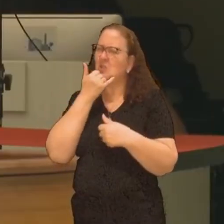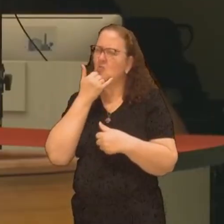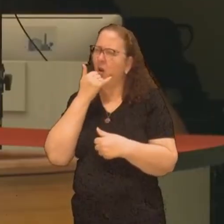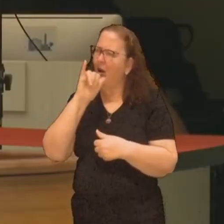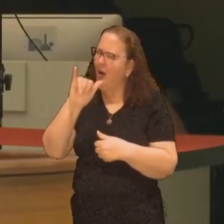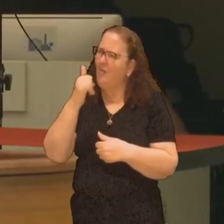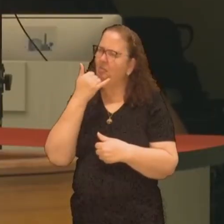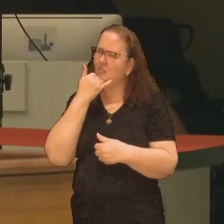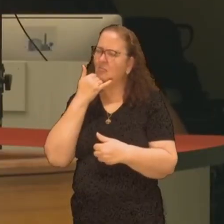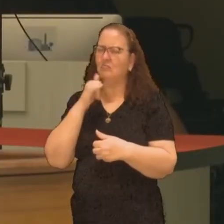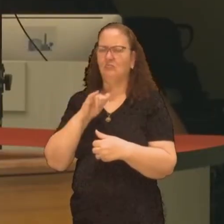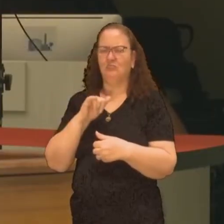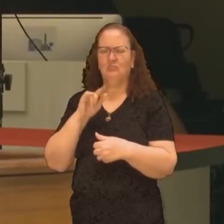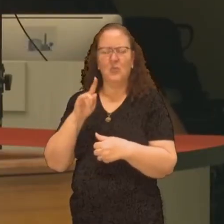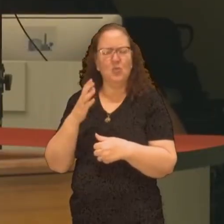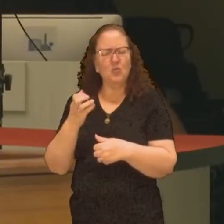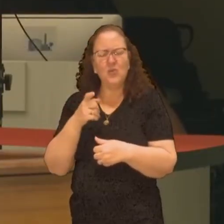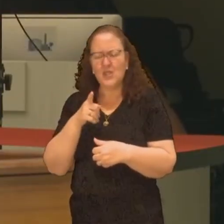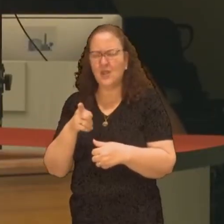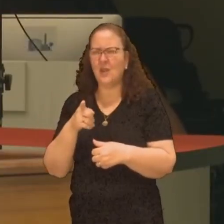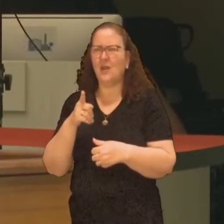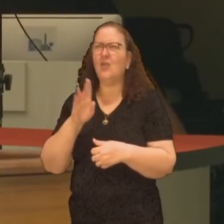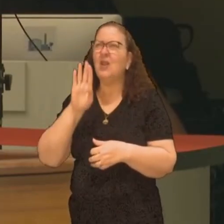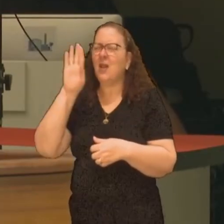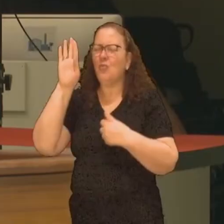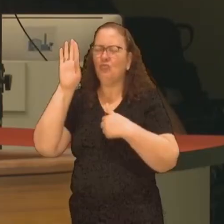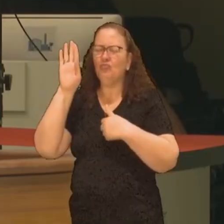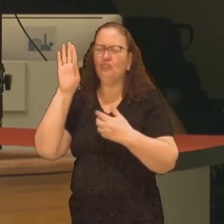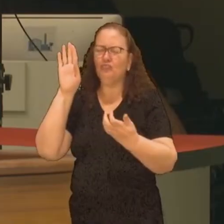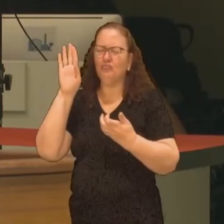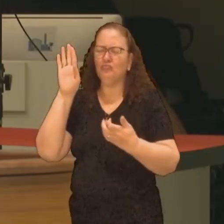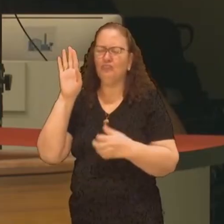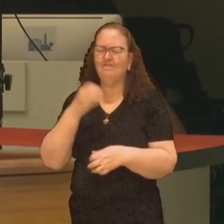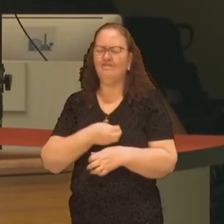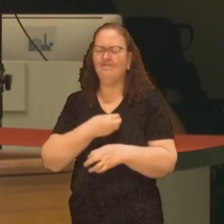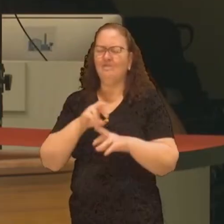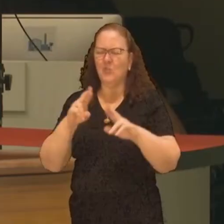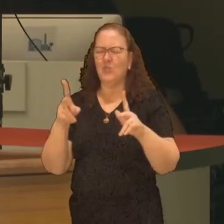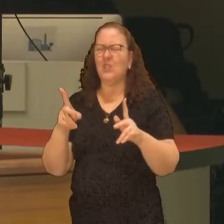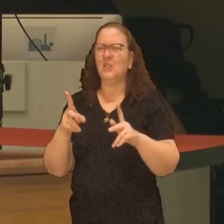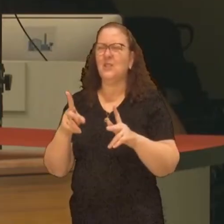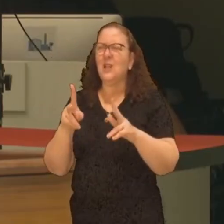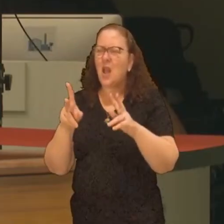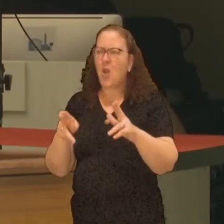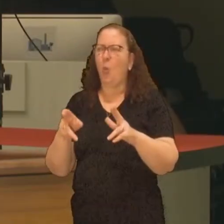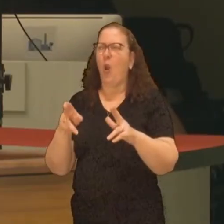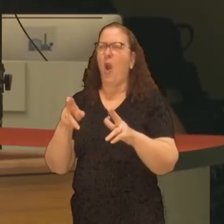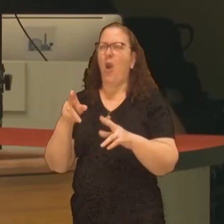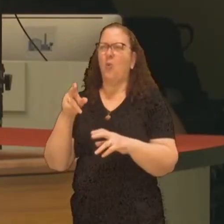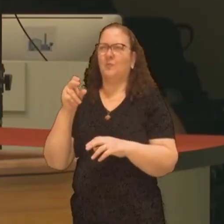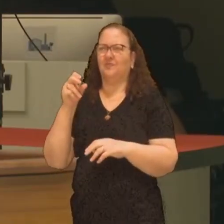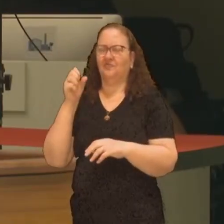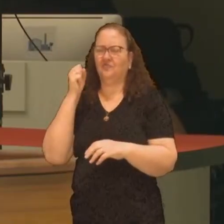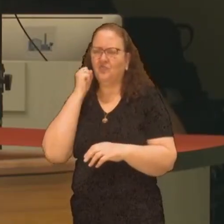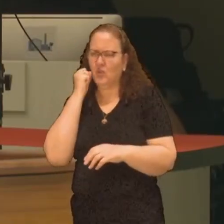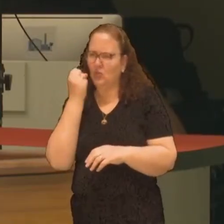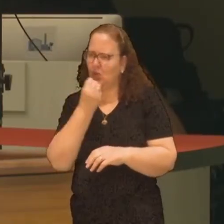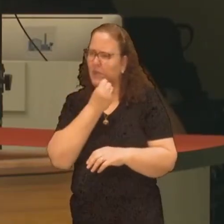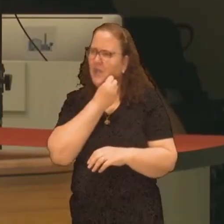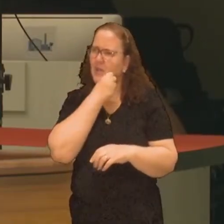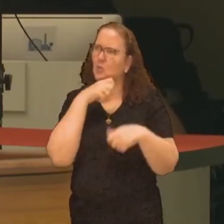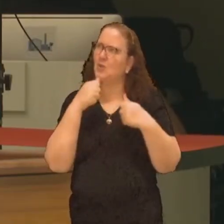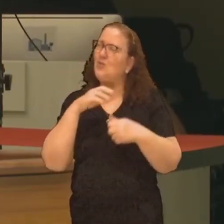levante sua mão: eu, pastor, eu quero ser diferente, eu quero ser como um samaritano, eu preciso amar alguém, eu